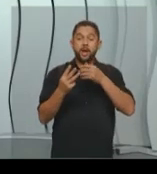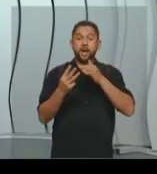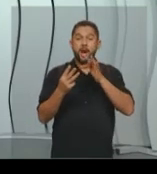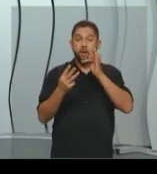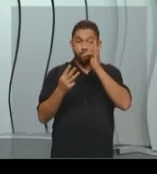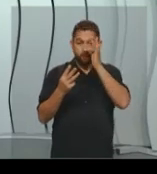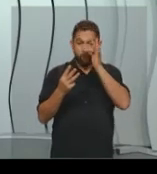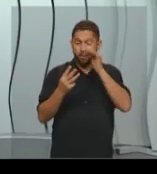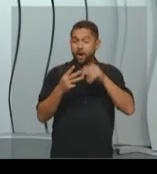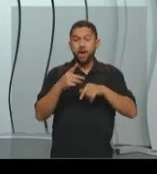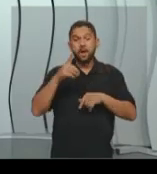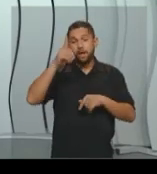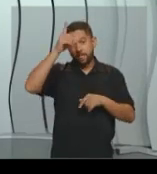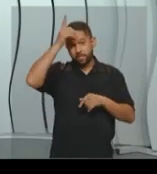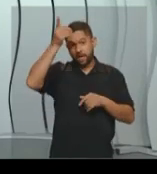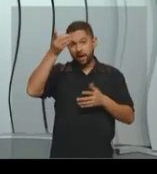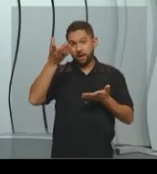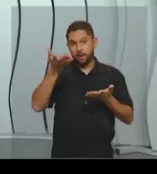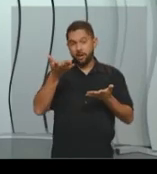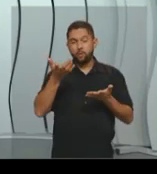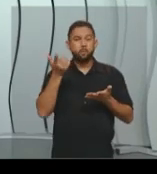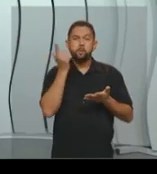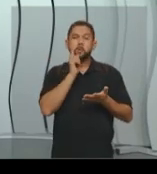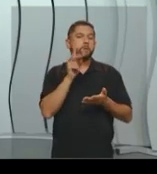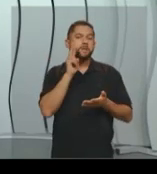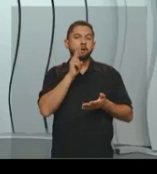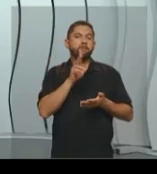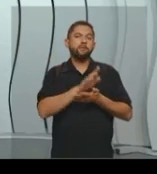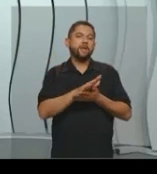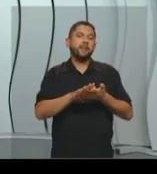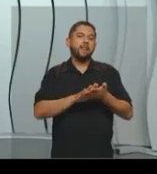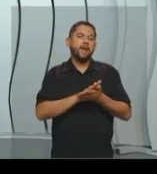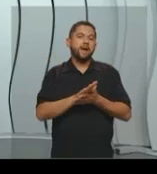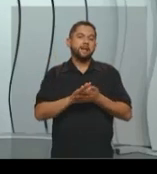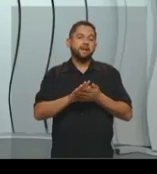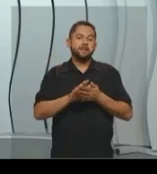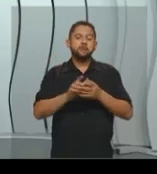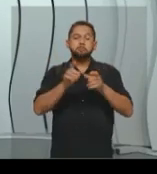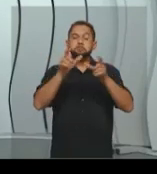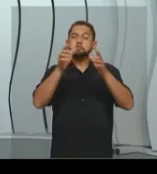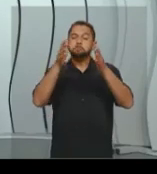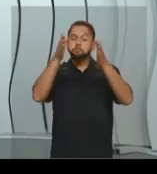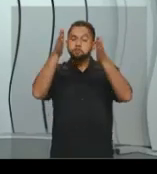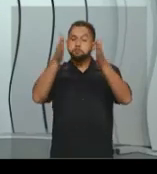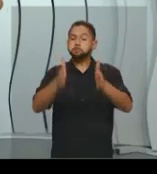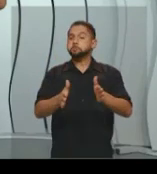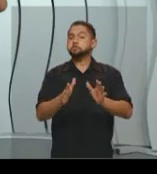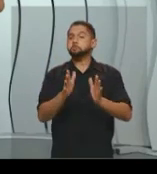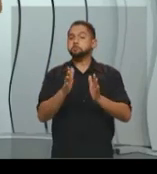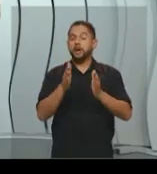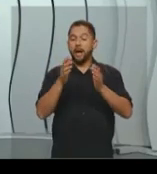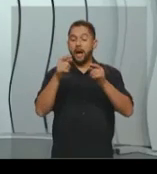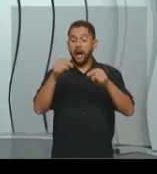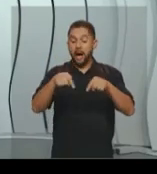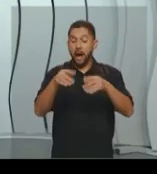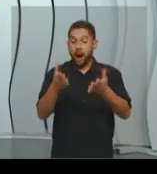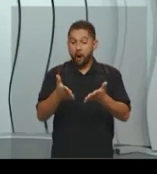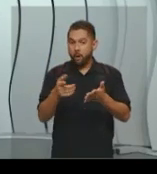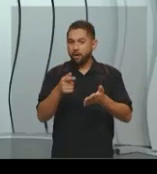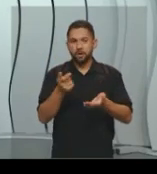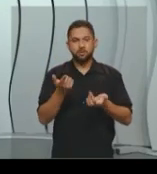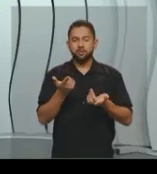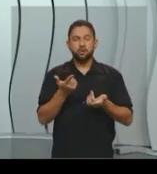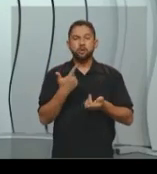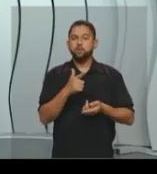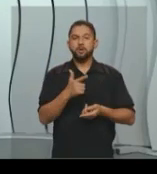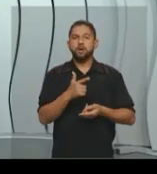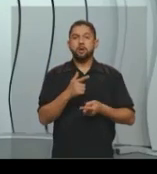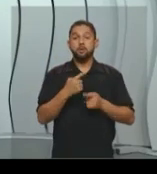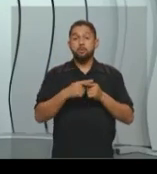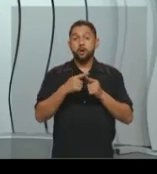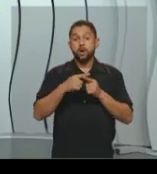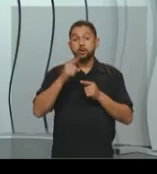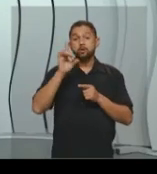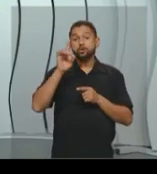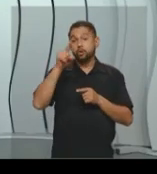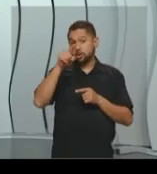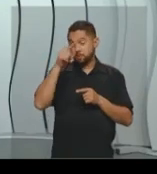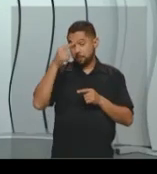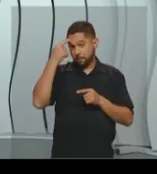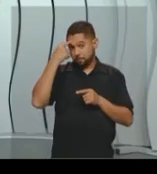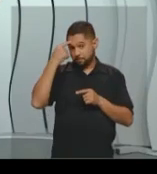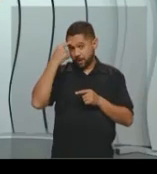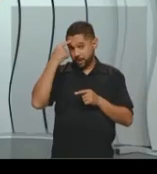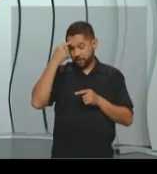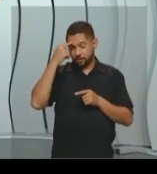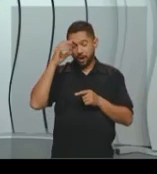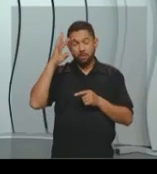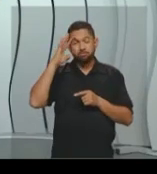ideias não podem ser vistas pelo nosso olhar físico. As ideias só podem ser pensadas pela nossa mente, pela nossa razão. Então esse